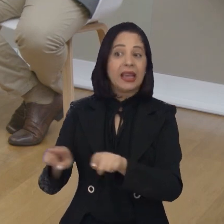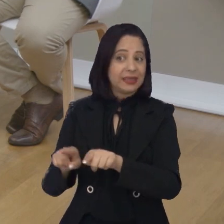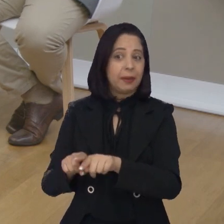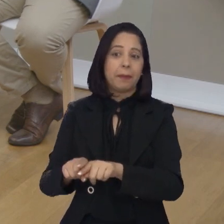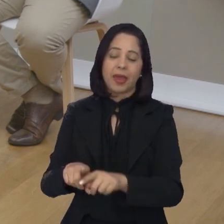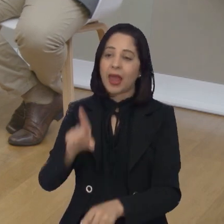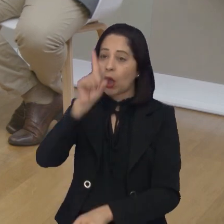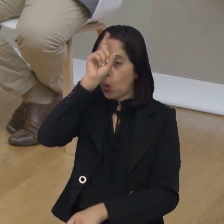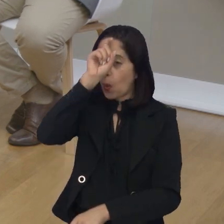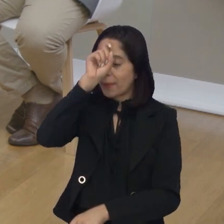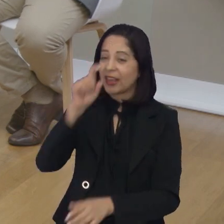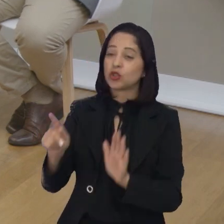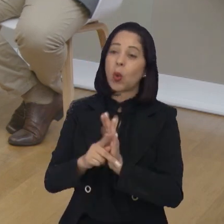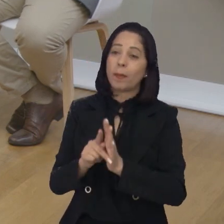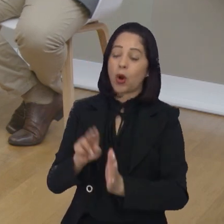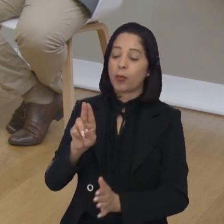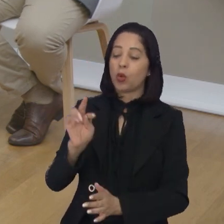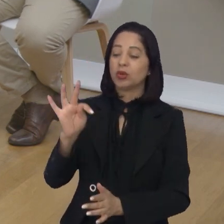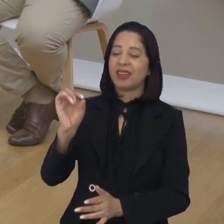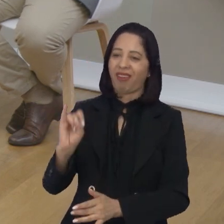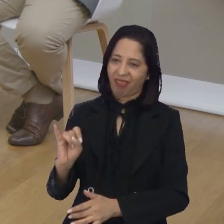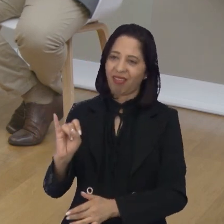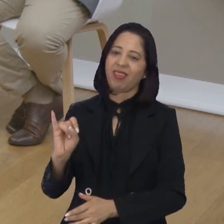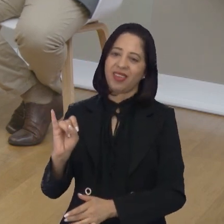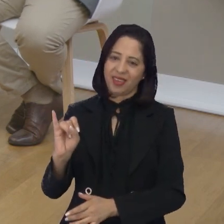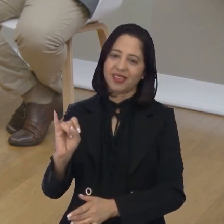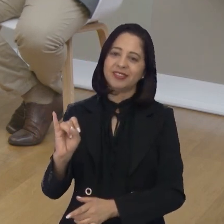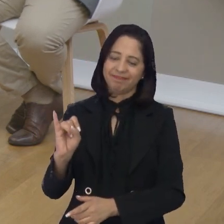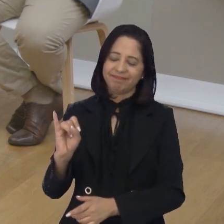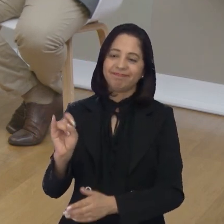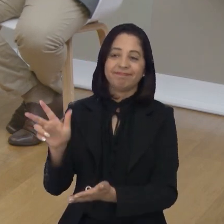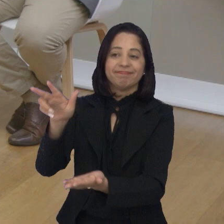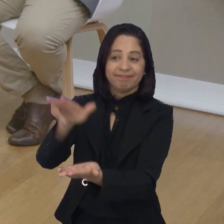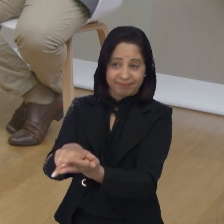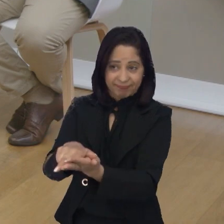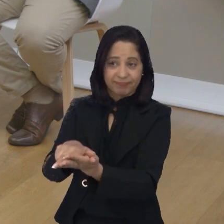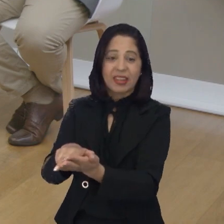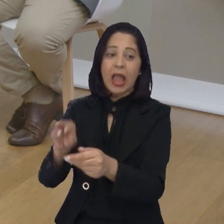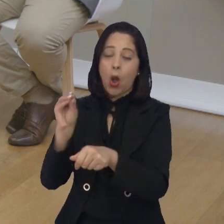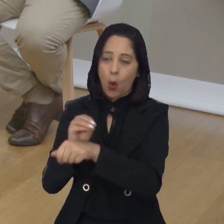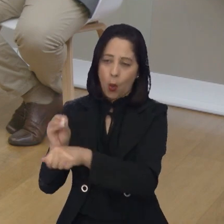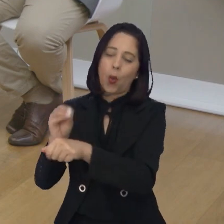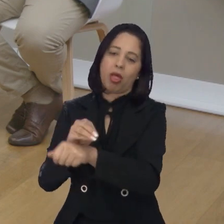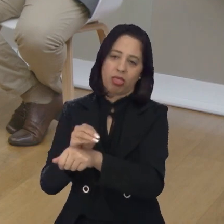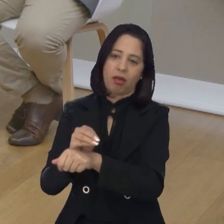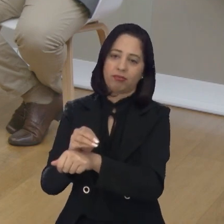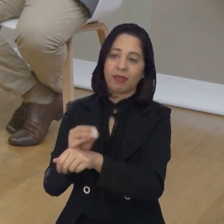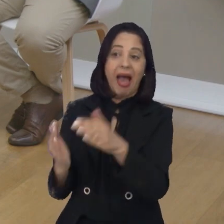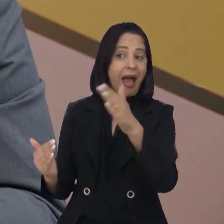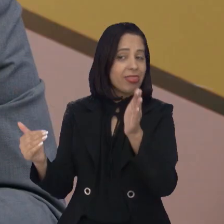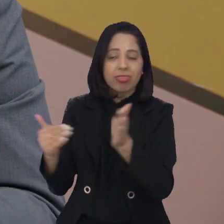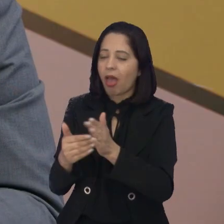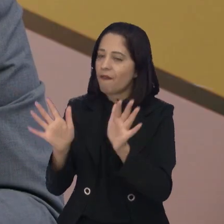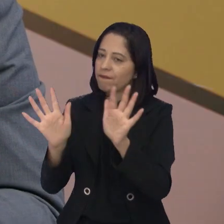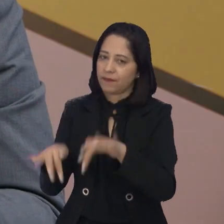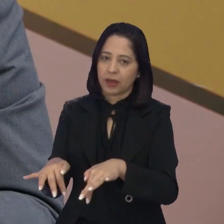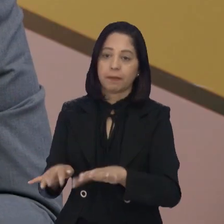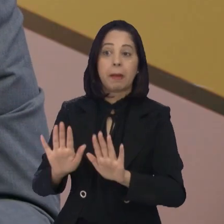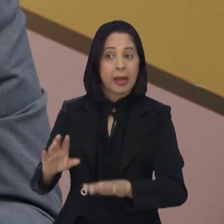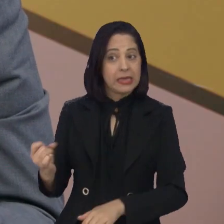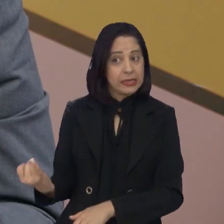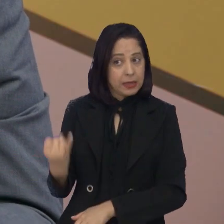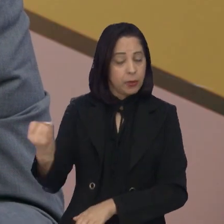também, infelizmente, também é o intensivista, né, na medicina intensiva, porque pega realmente o final. Mas o importante é estar sempre